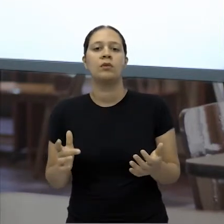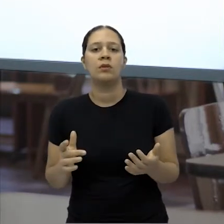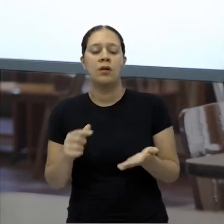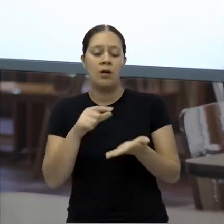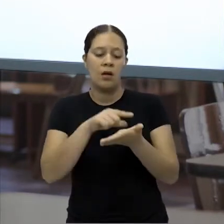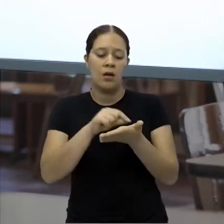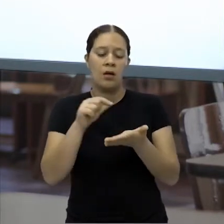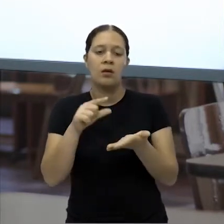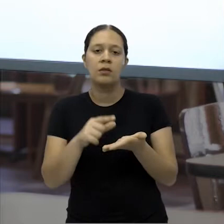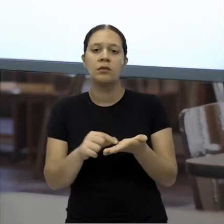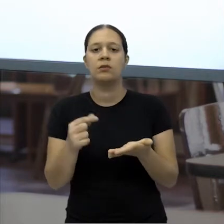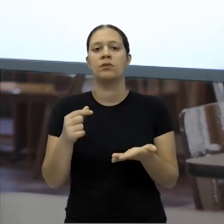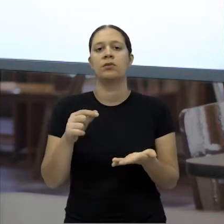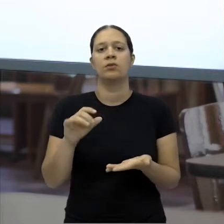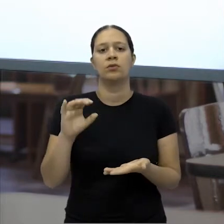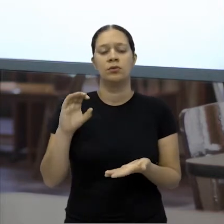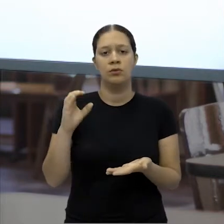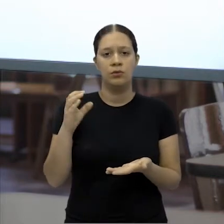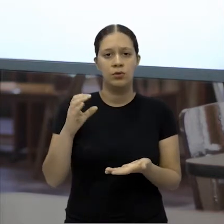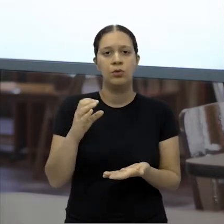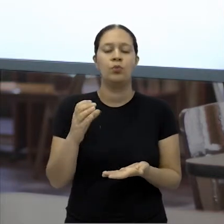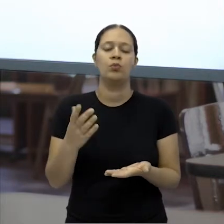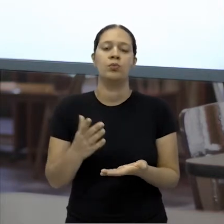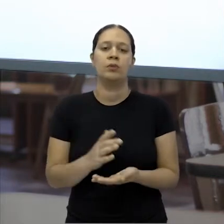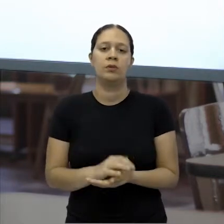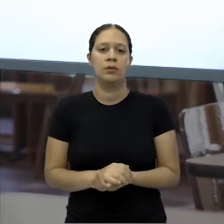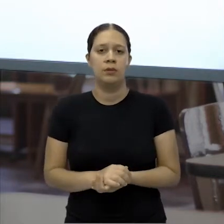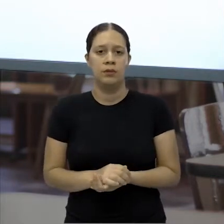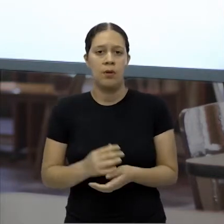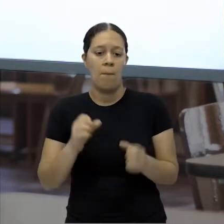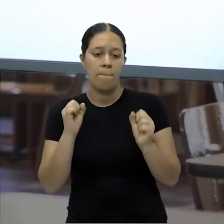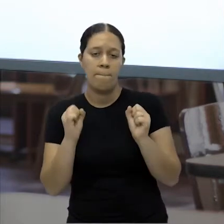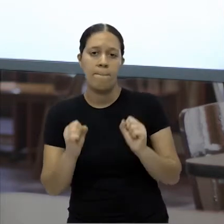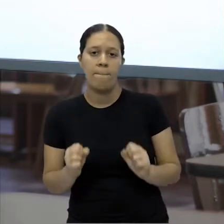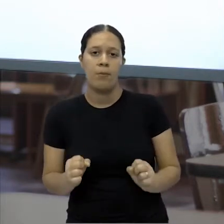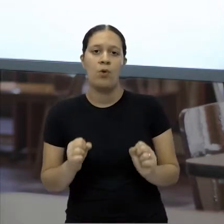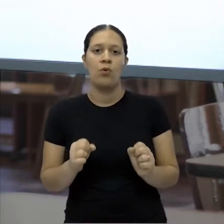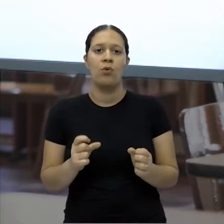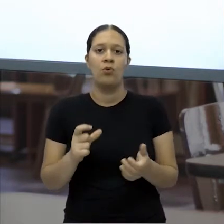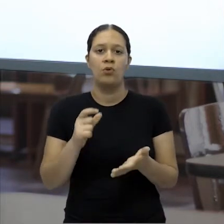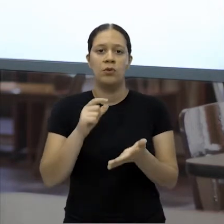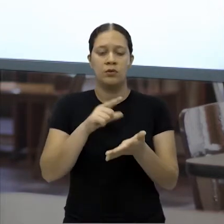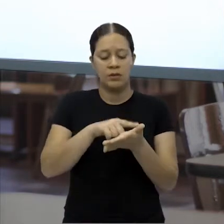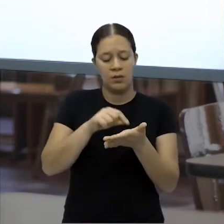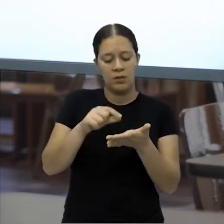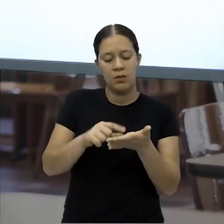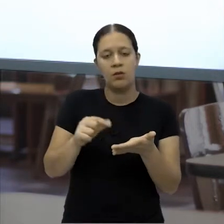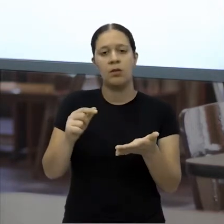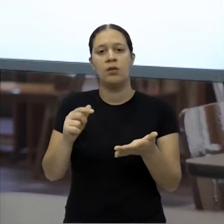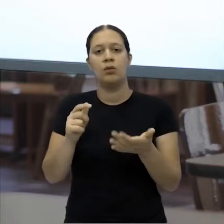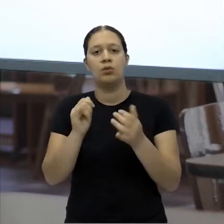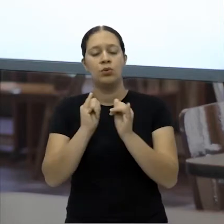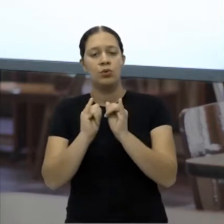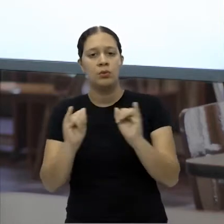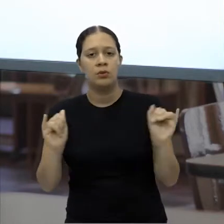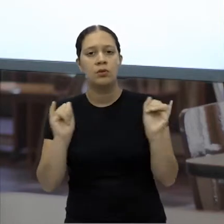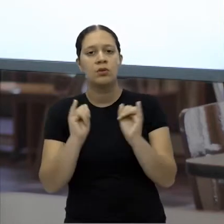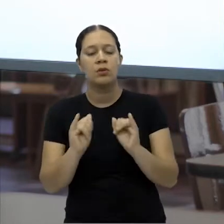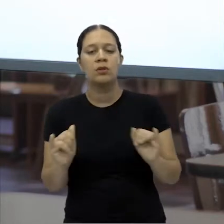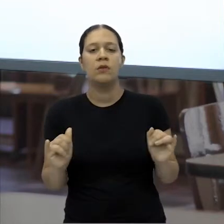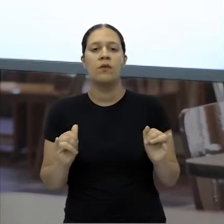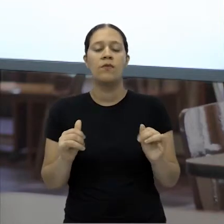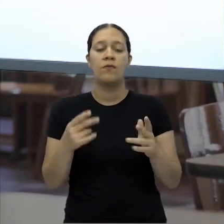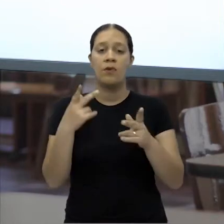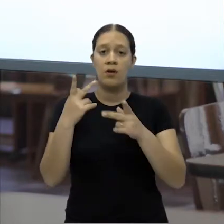um artigo de divulgação científica, por exemplo, falando sobre piolhos. Poderia ser um artigo de divulgação científica